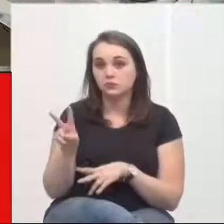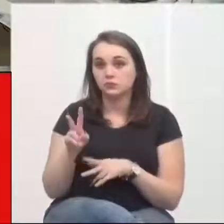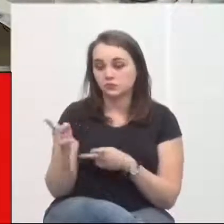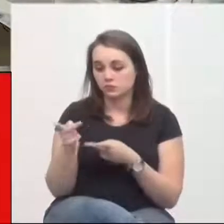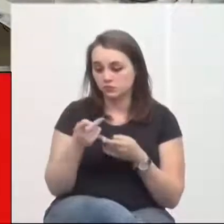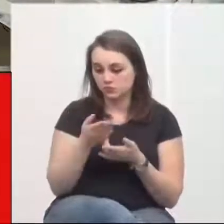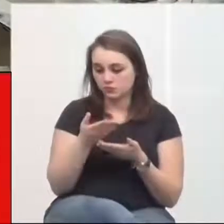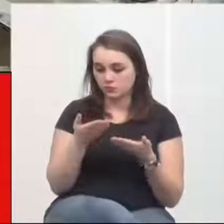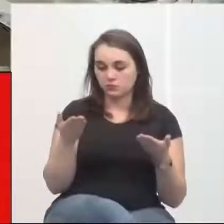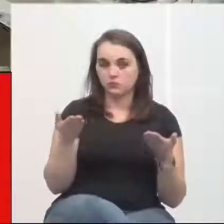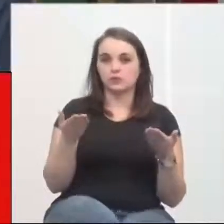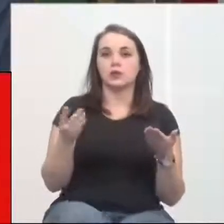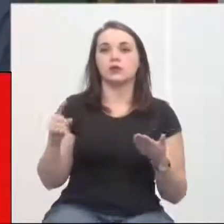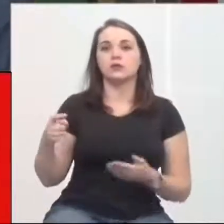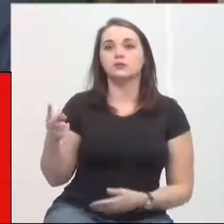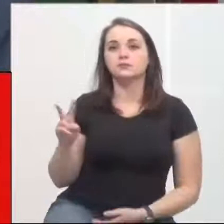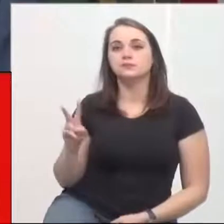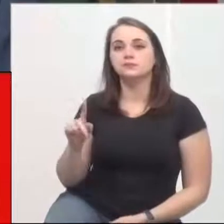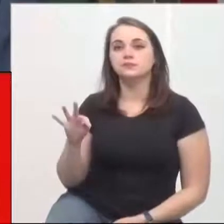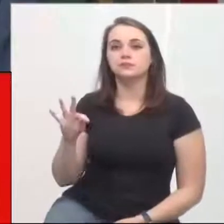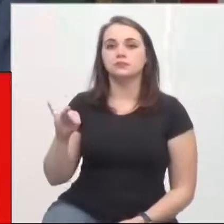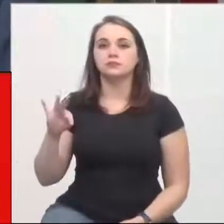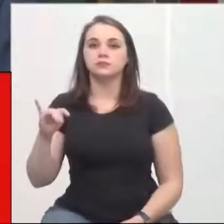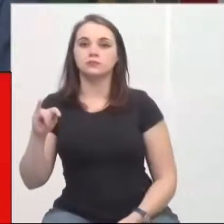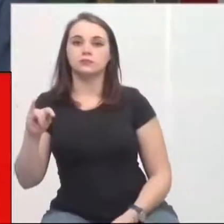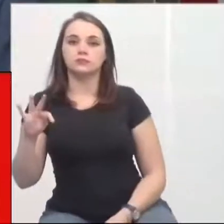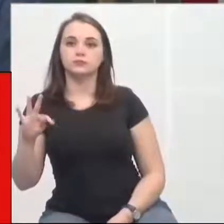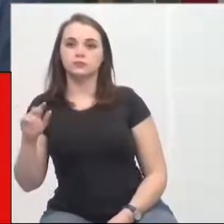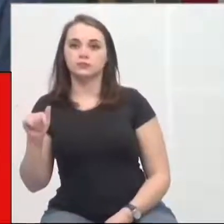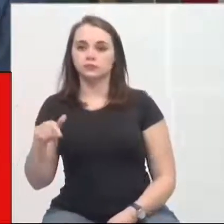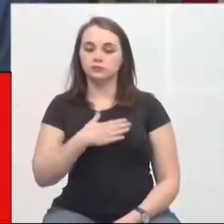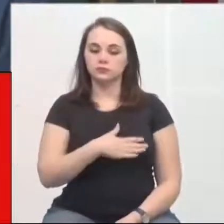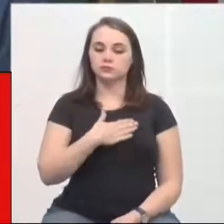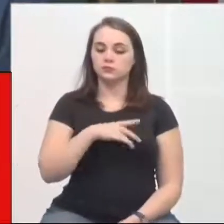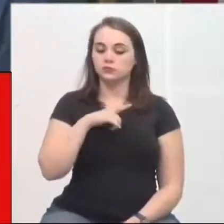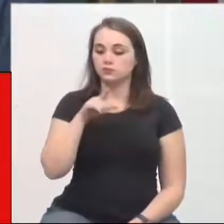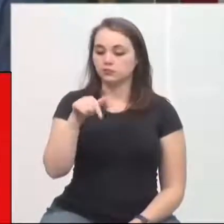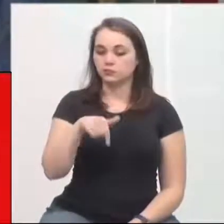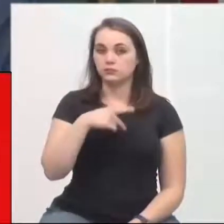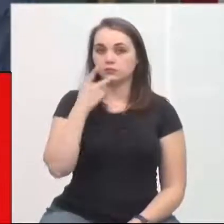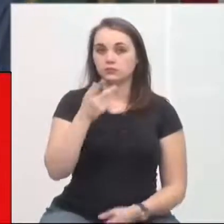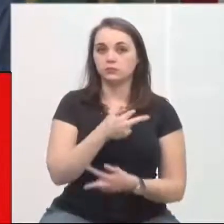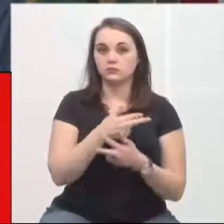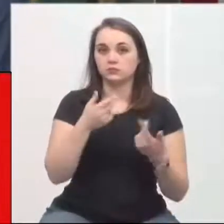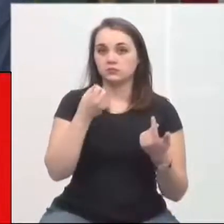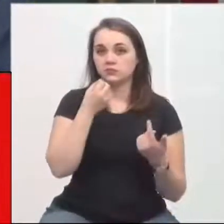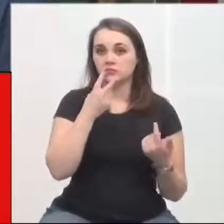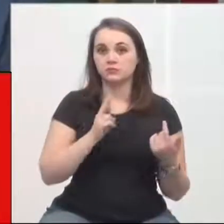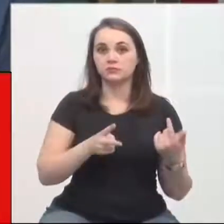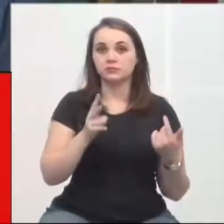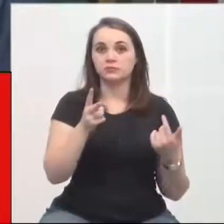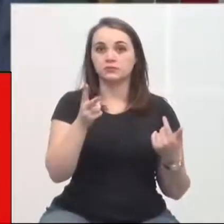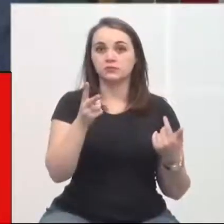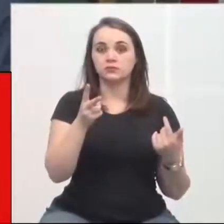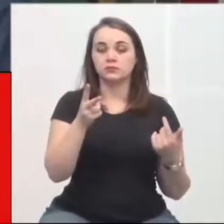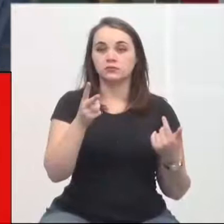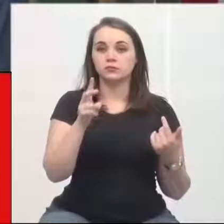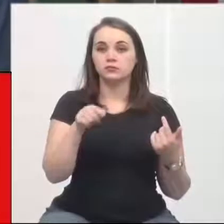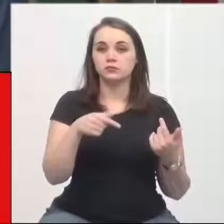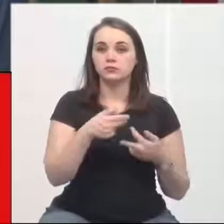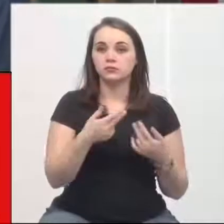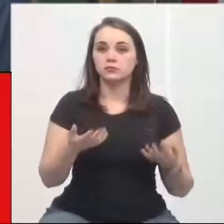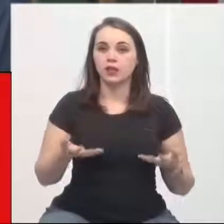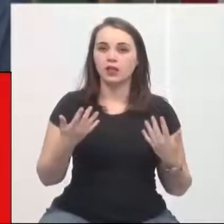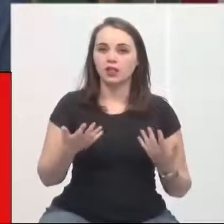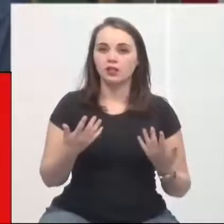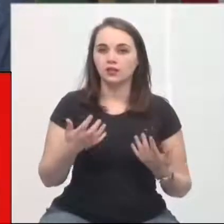convidados. Ex-vereador Tito, é um prazer tê-lo aqui, né? E falar de coisa boa sempre é leve e